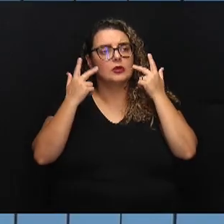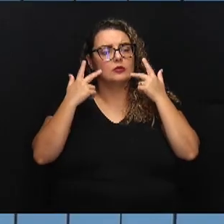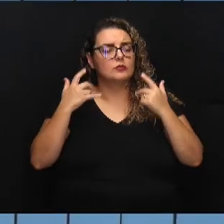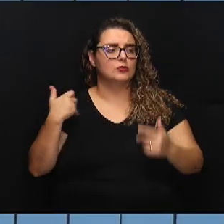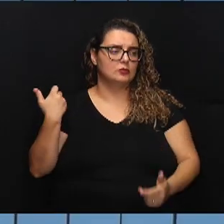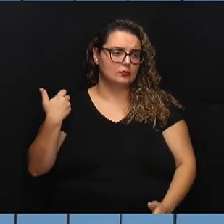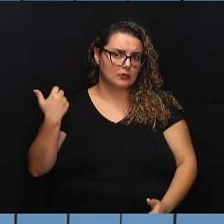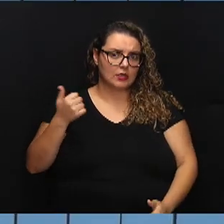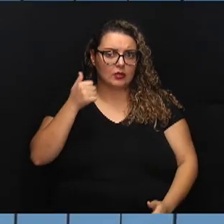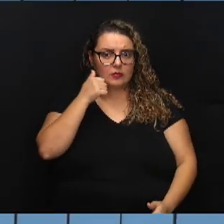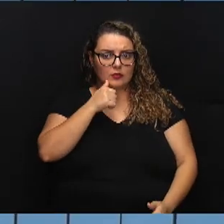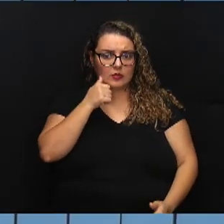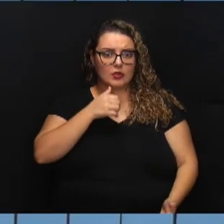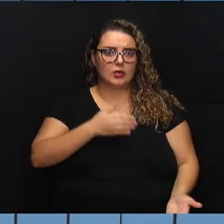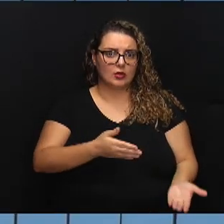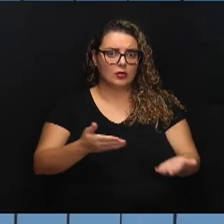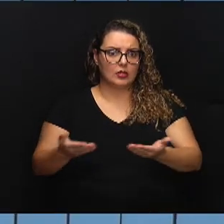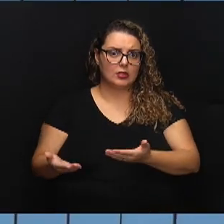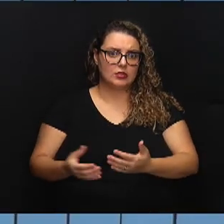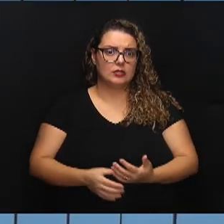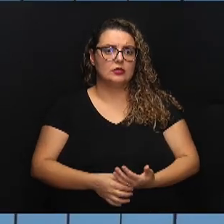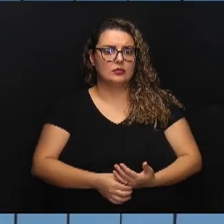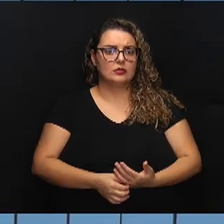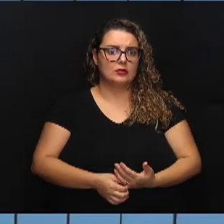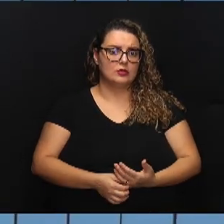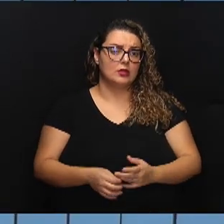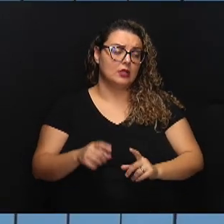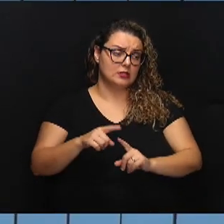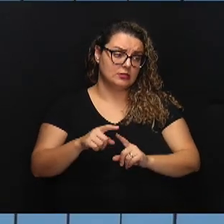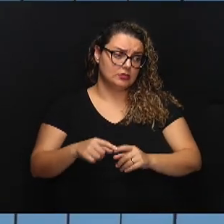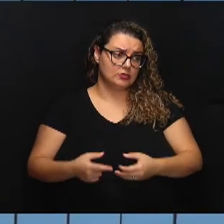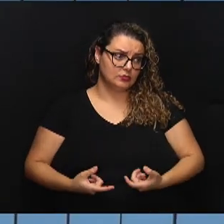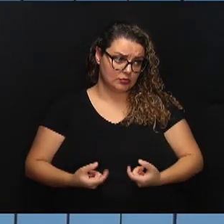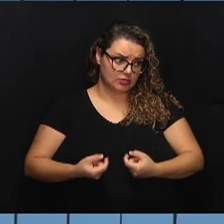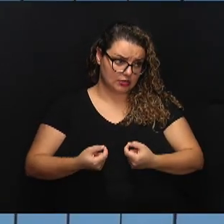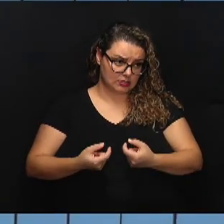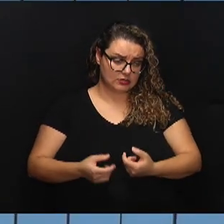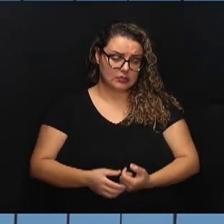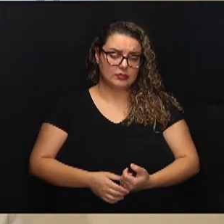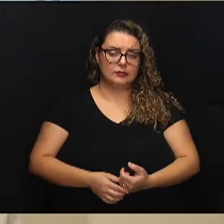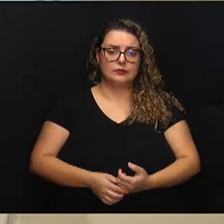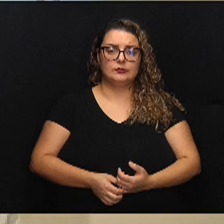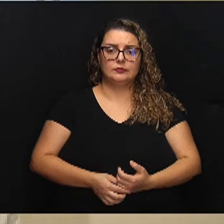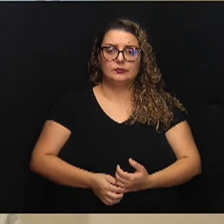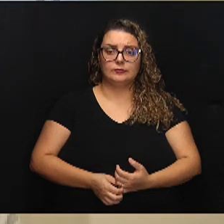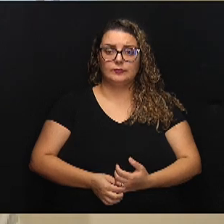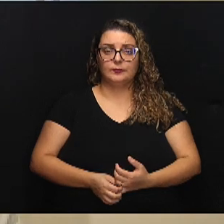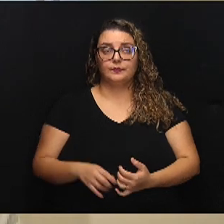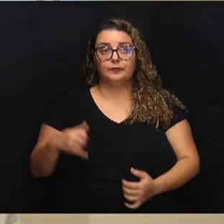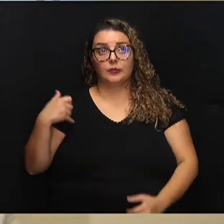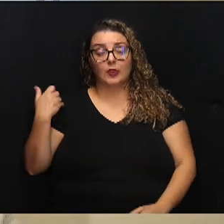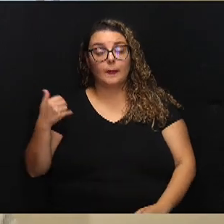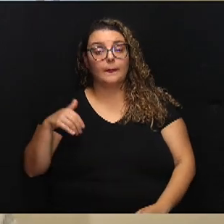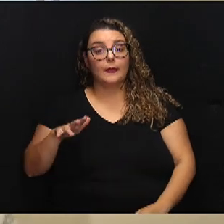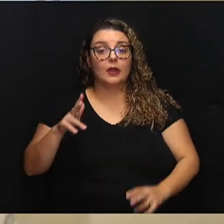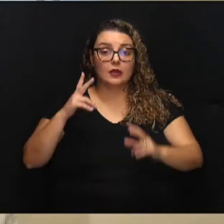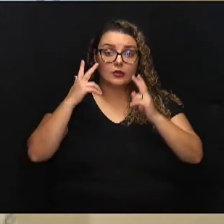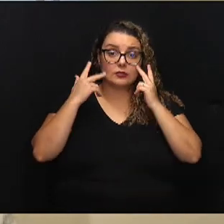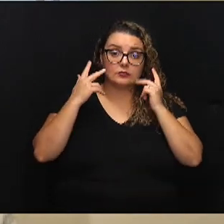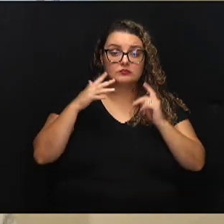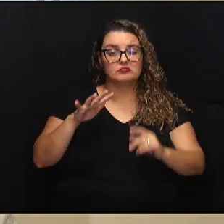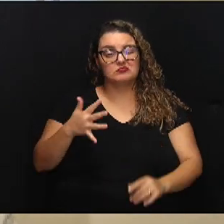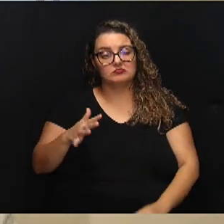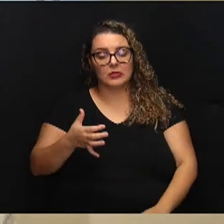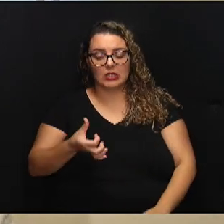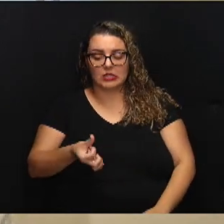que as mulheres apresentem esse tipo de câncer? Então, a faixa etária mais comum, ela fica em torno